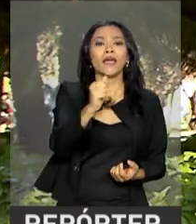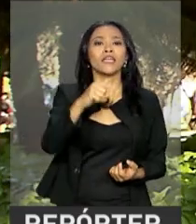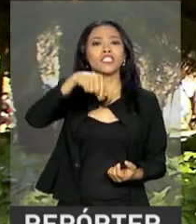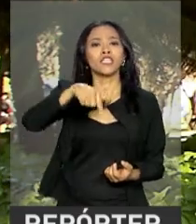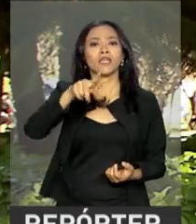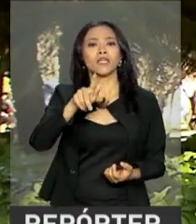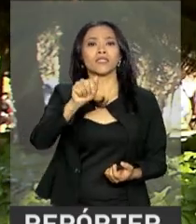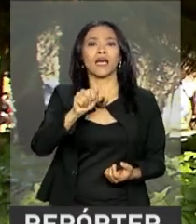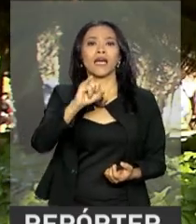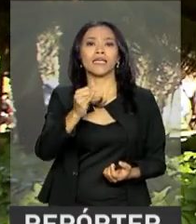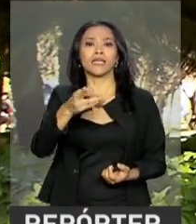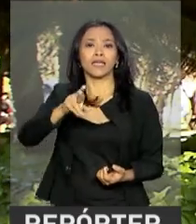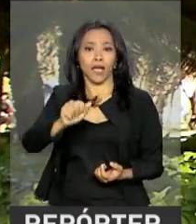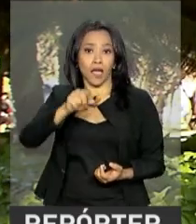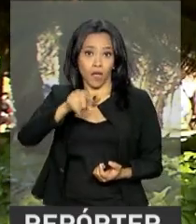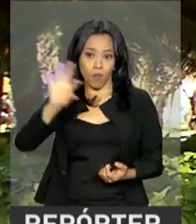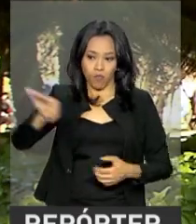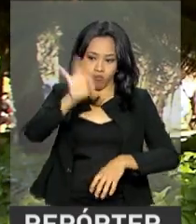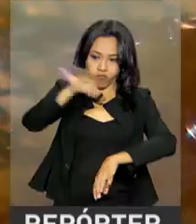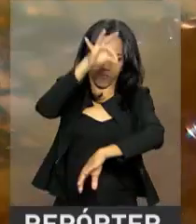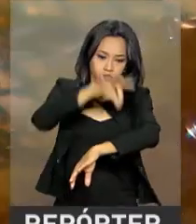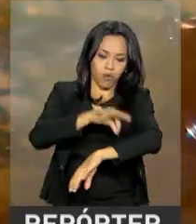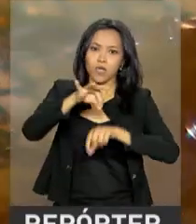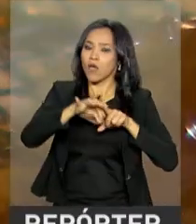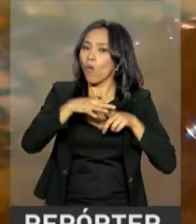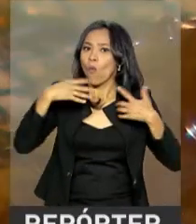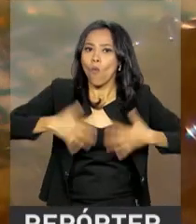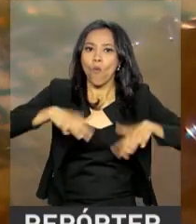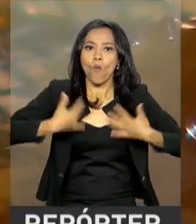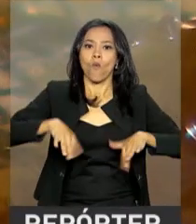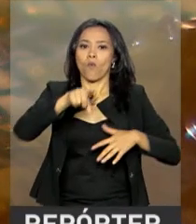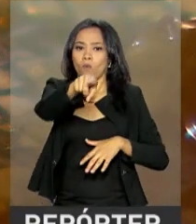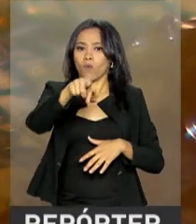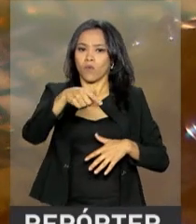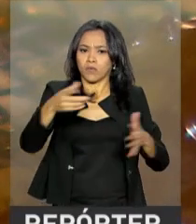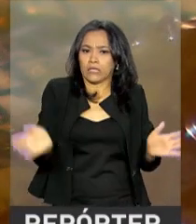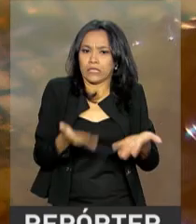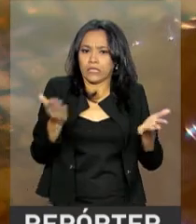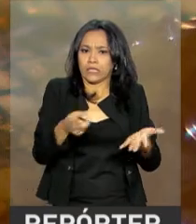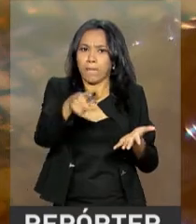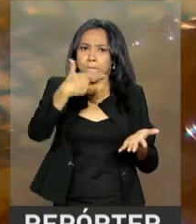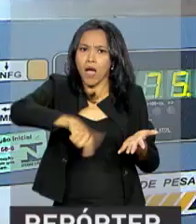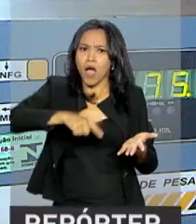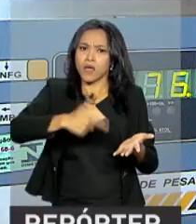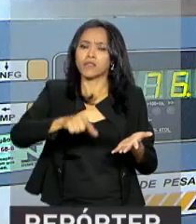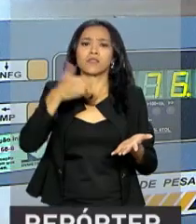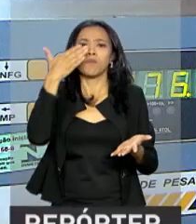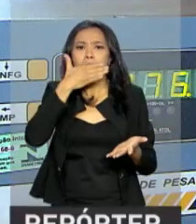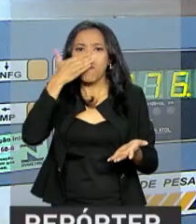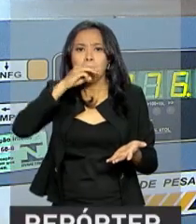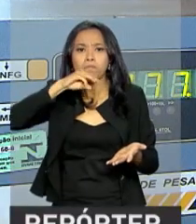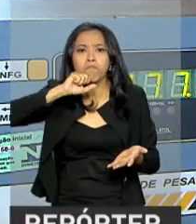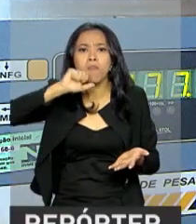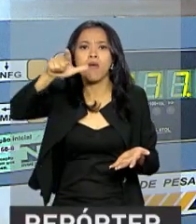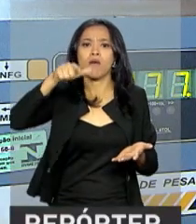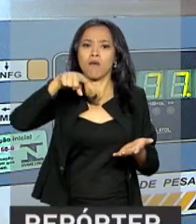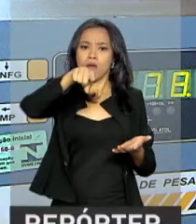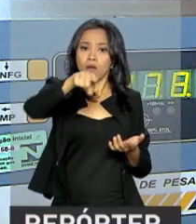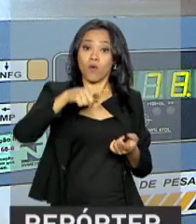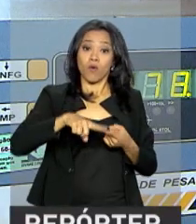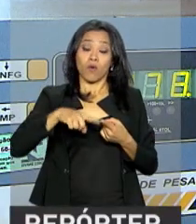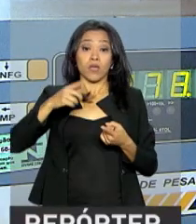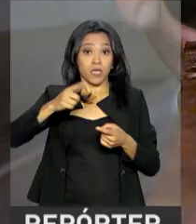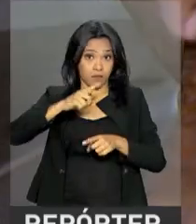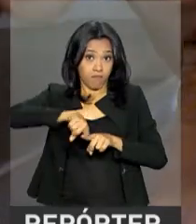sido uma das principais fontes econômicas da região e para estimular ainda mais a produção local ampliando as oportunidades de